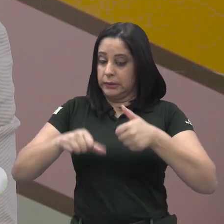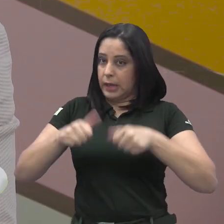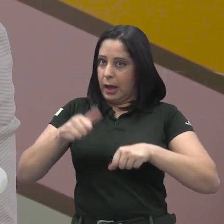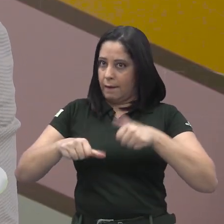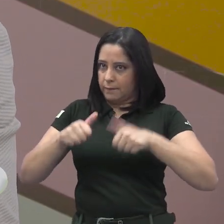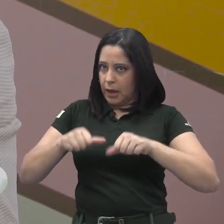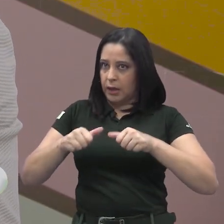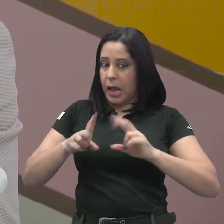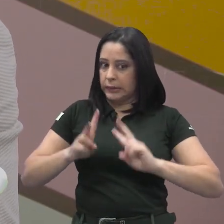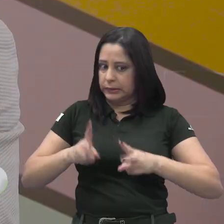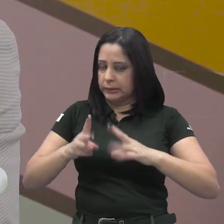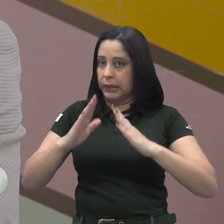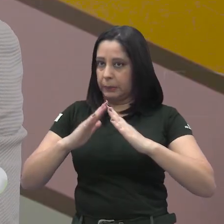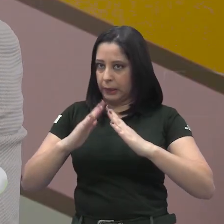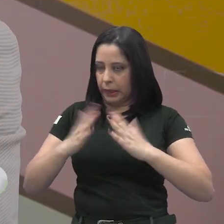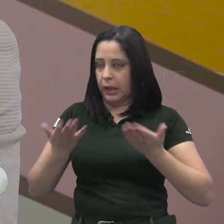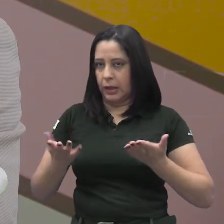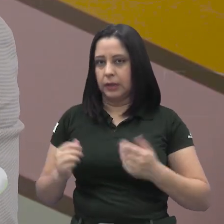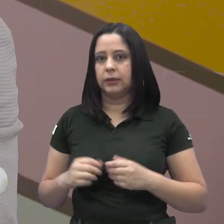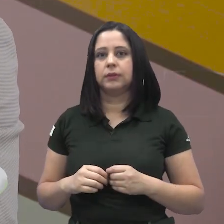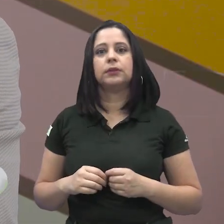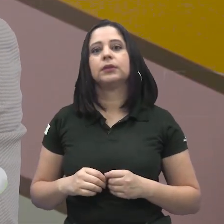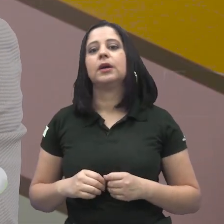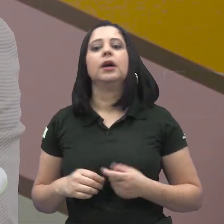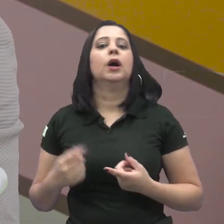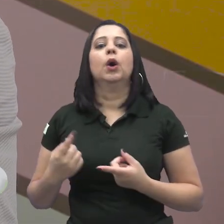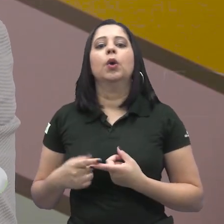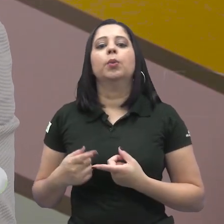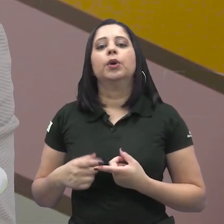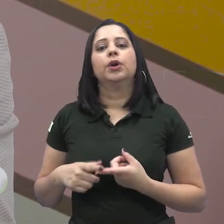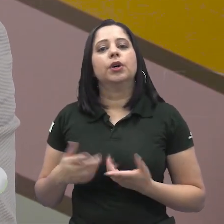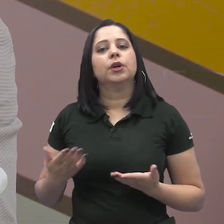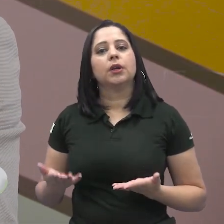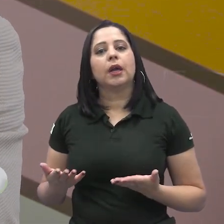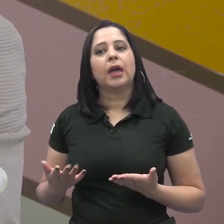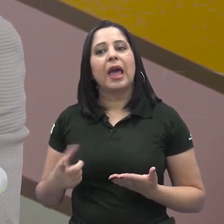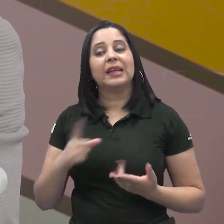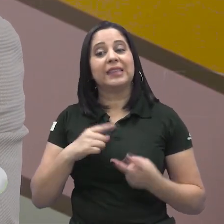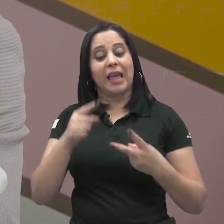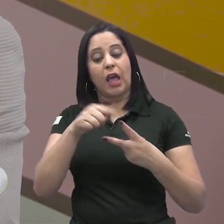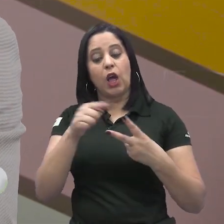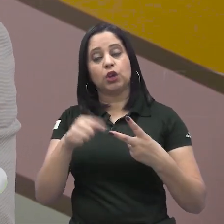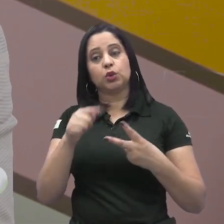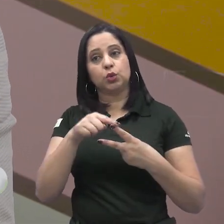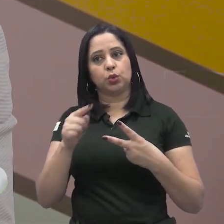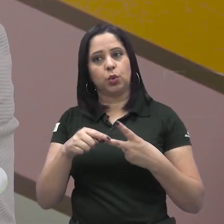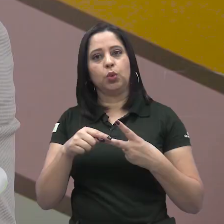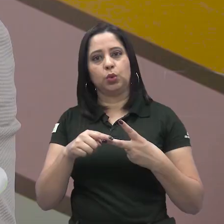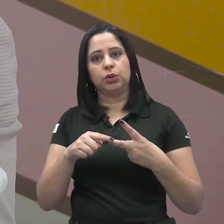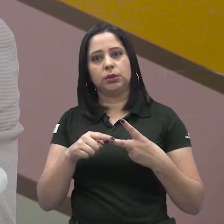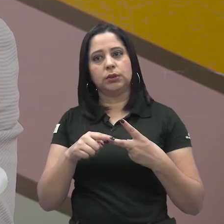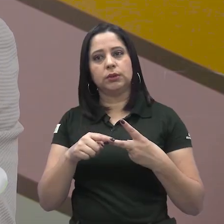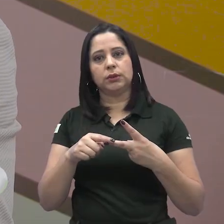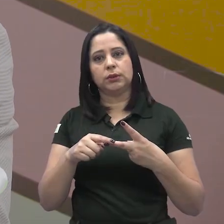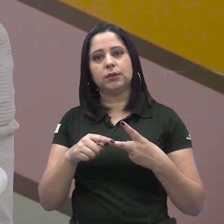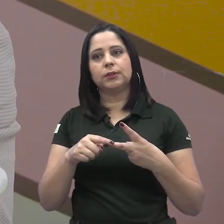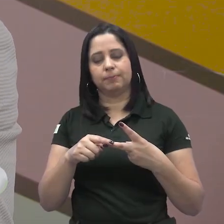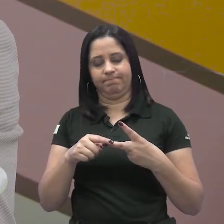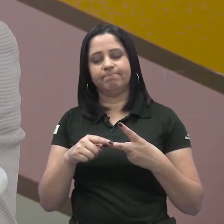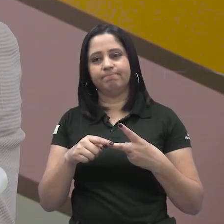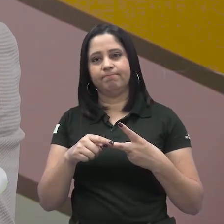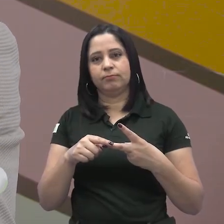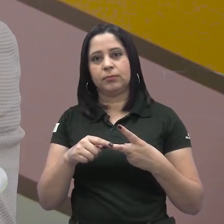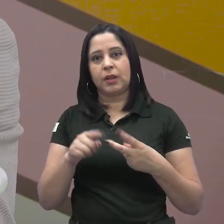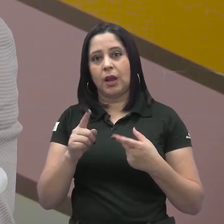da pressão arterial vai ajudar a entender, porque a gente, tem duas situações muito peculiares que ajuda muito você medir